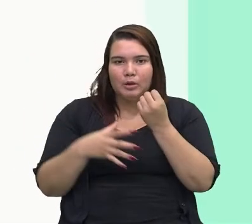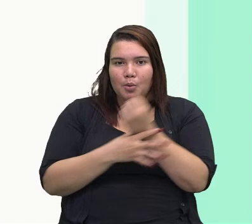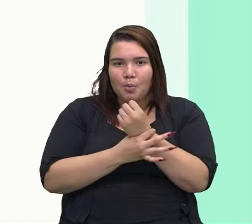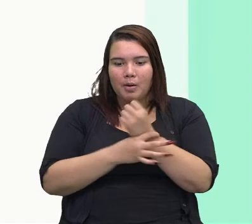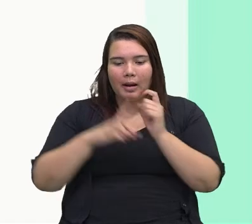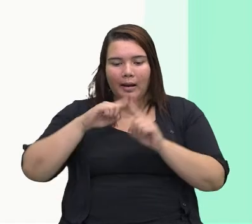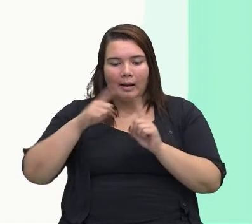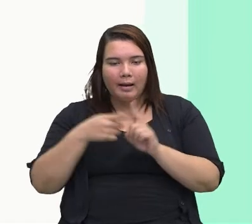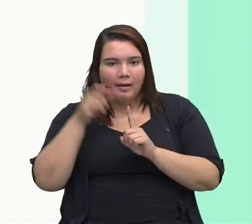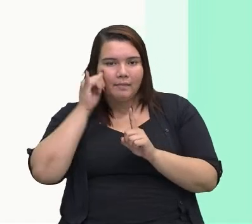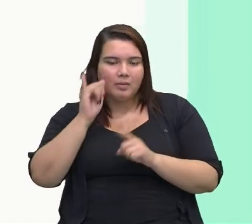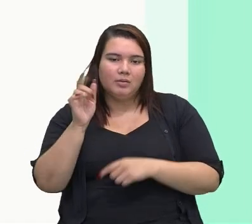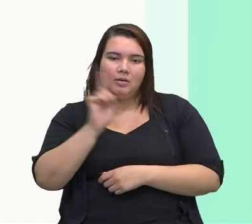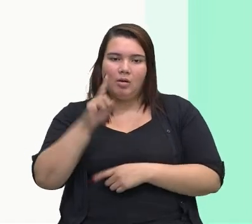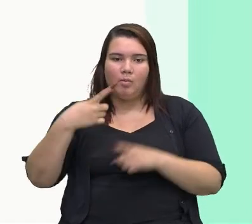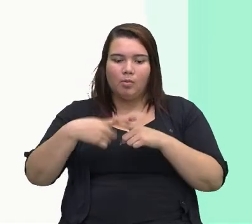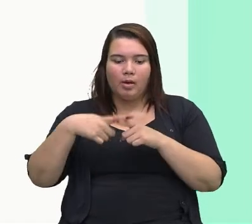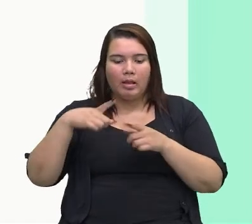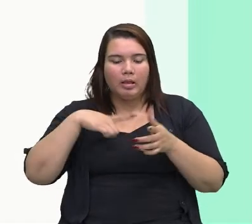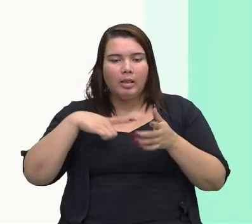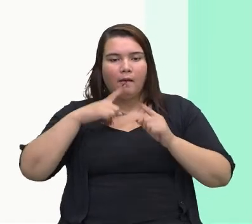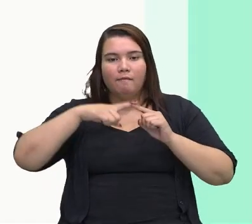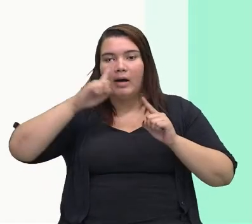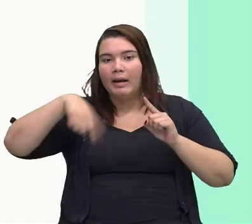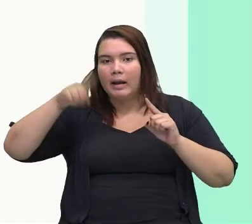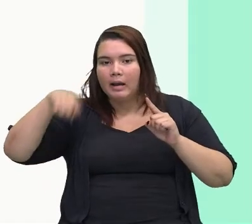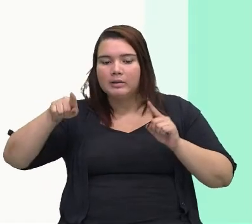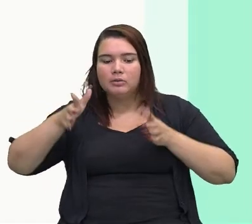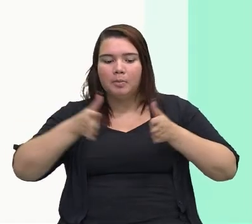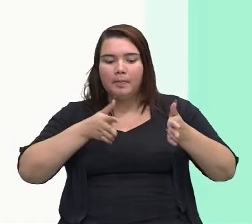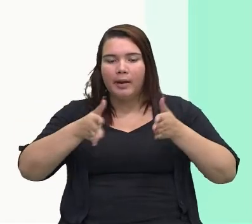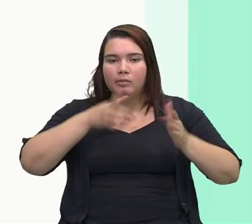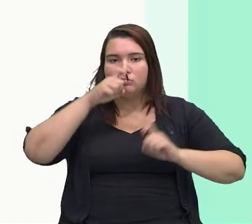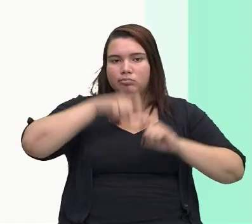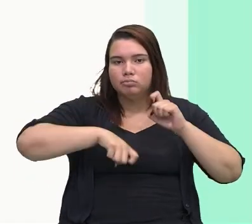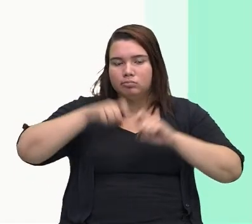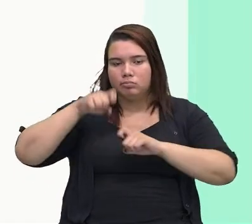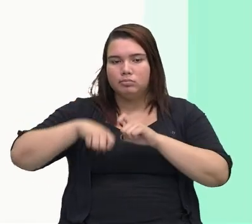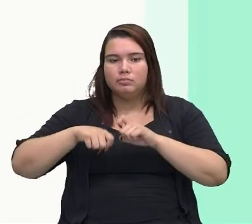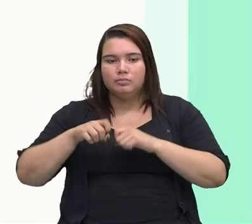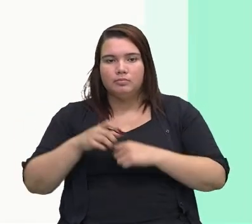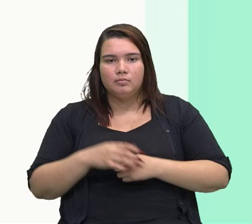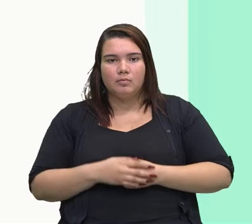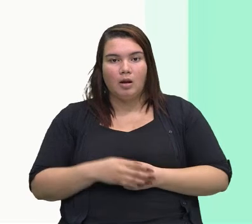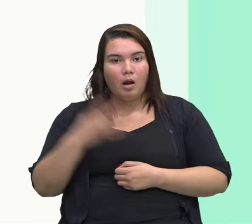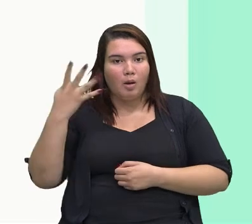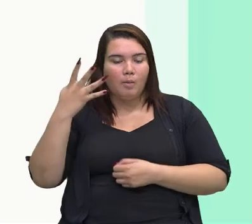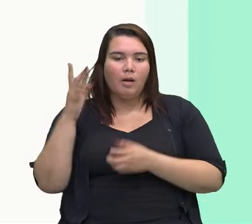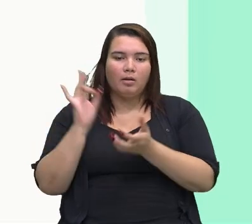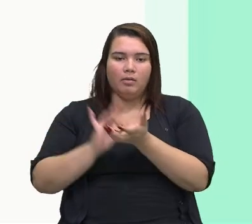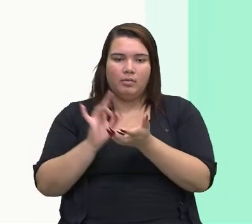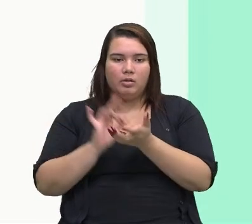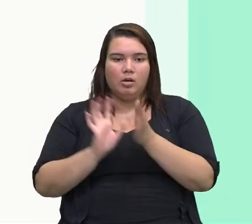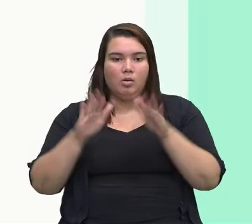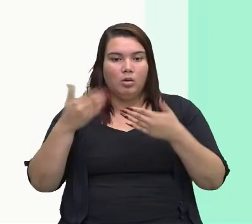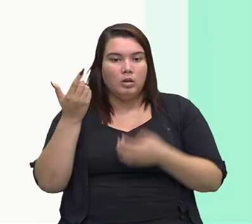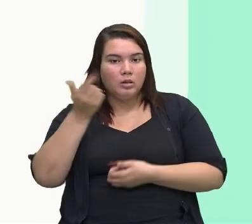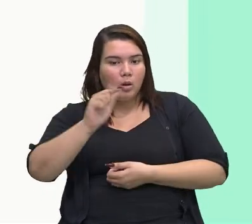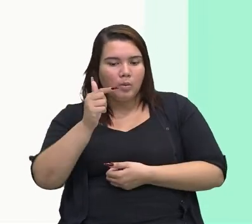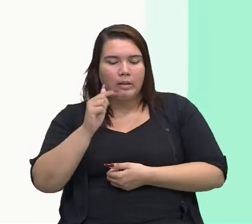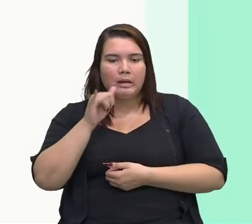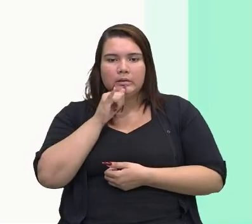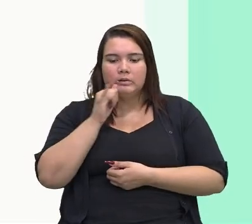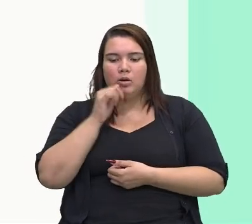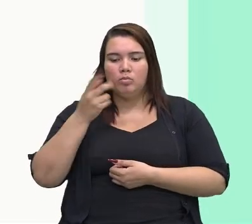pois a ovulação pode sofrer variações de um ciclo para o outro. E a 4 é verdadeira. Olha lá. Quando não há troca de secreções